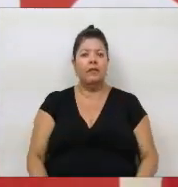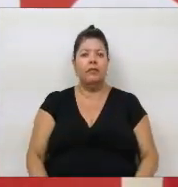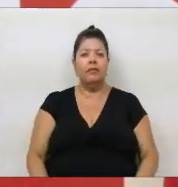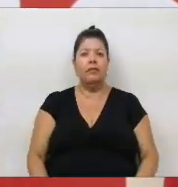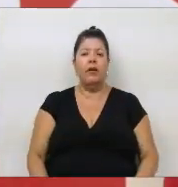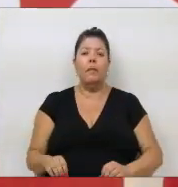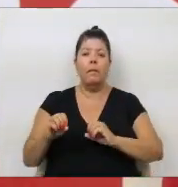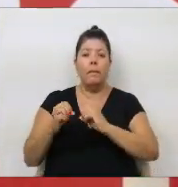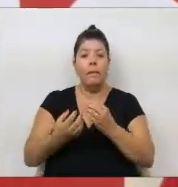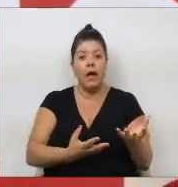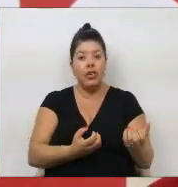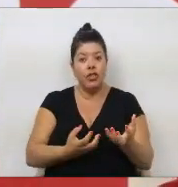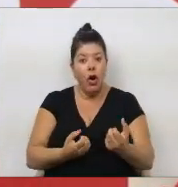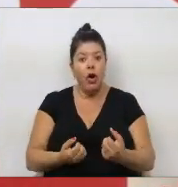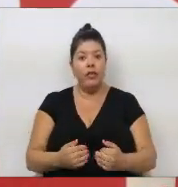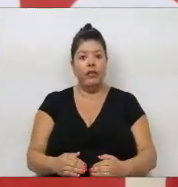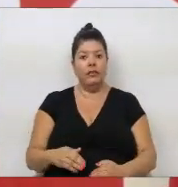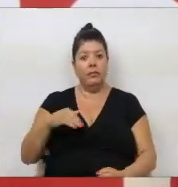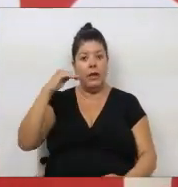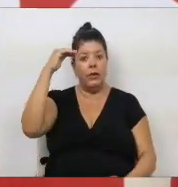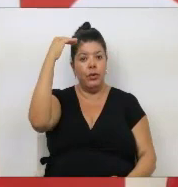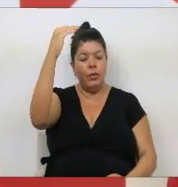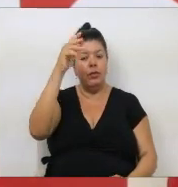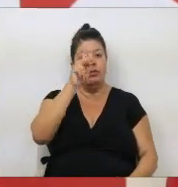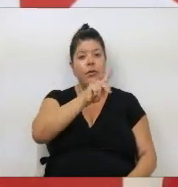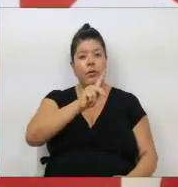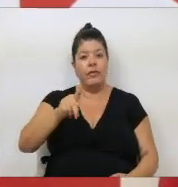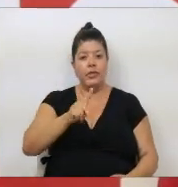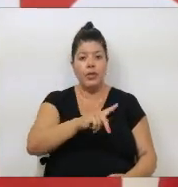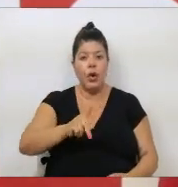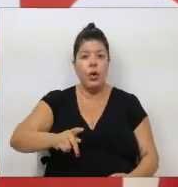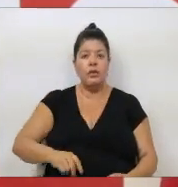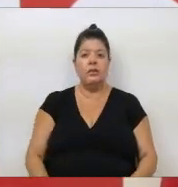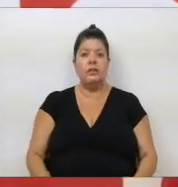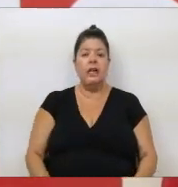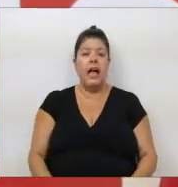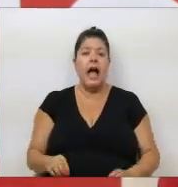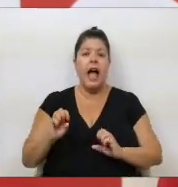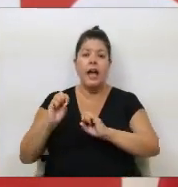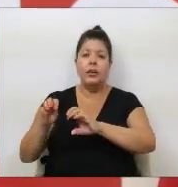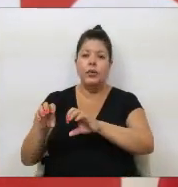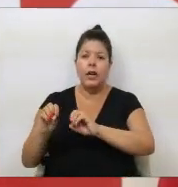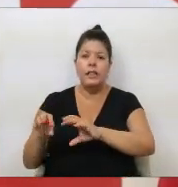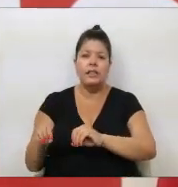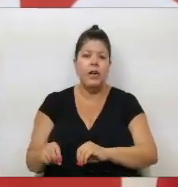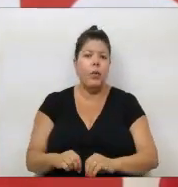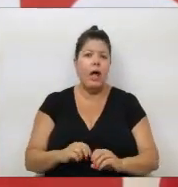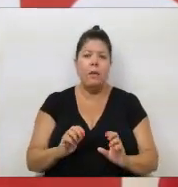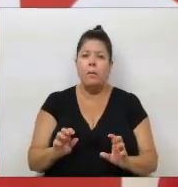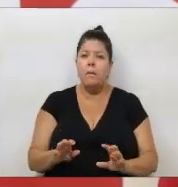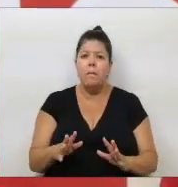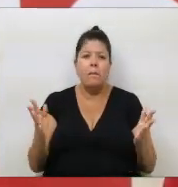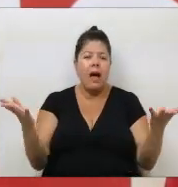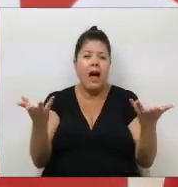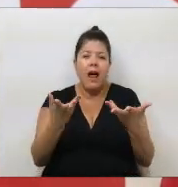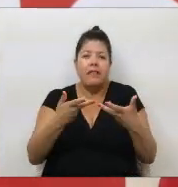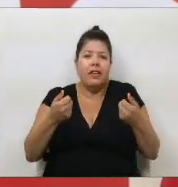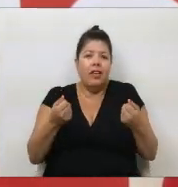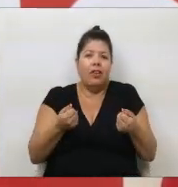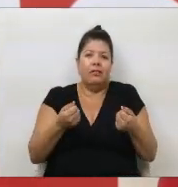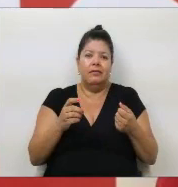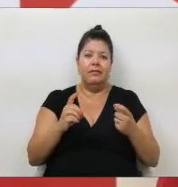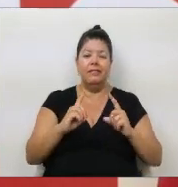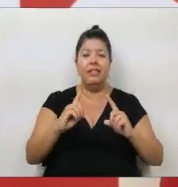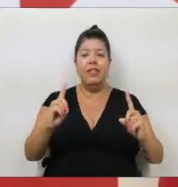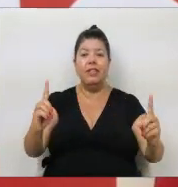para jovens, para adultos, para os professores. Enfim, a educação para nós é rica e ela é muito mais abrangente